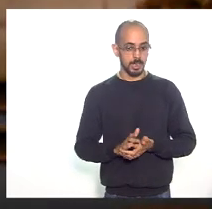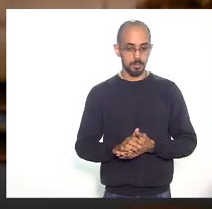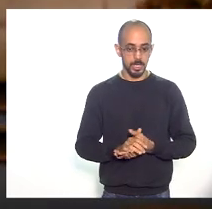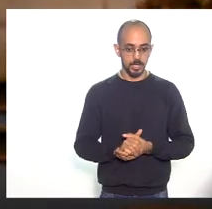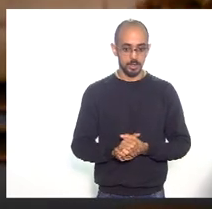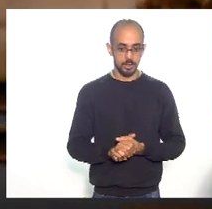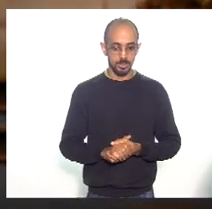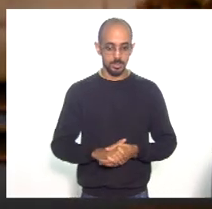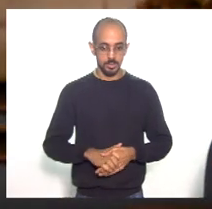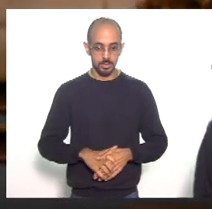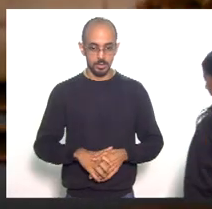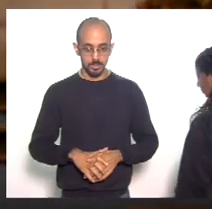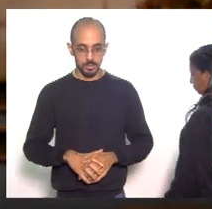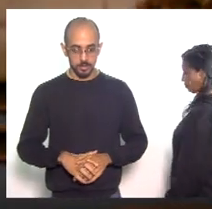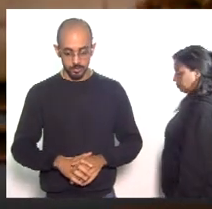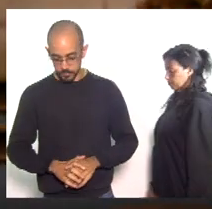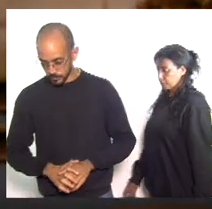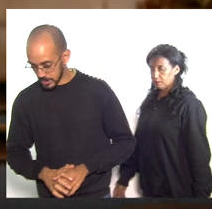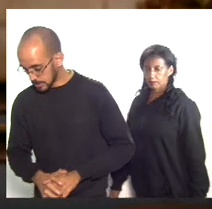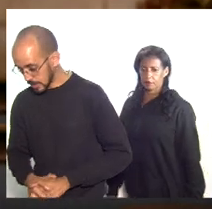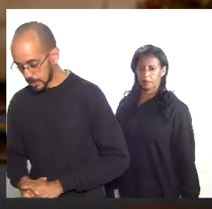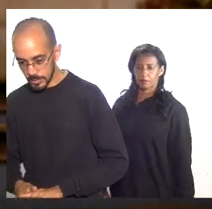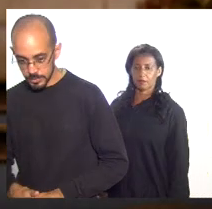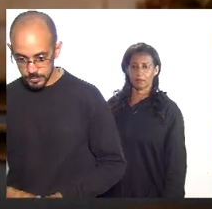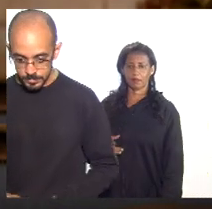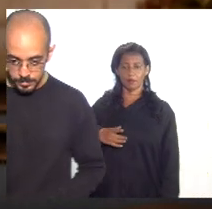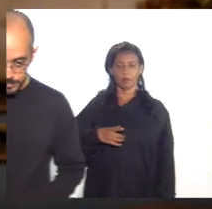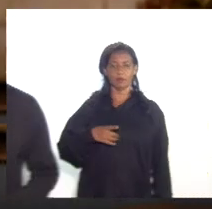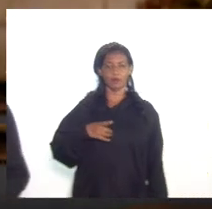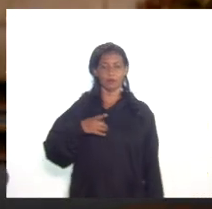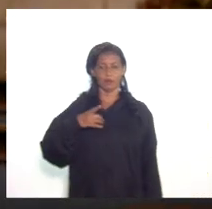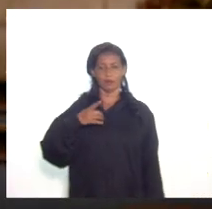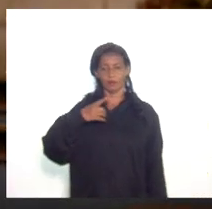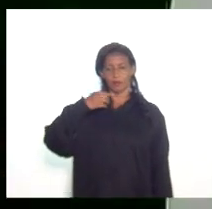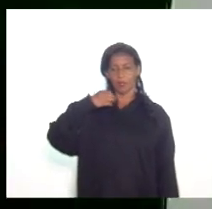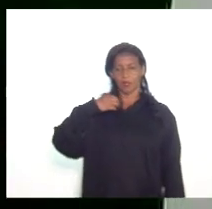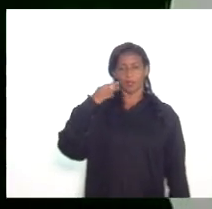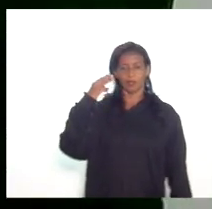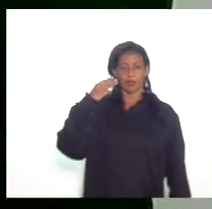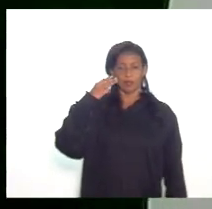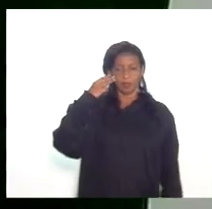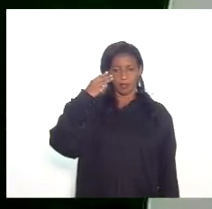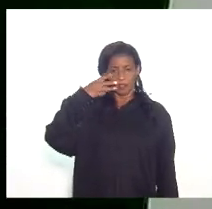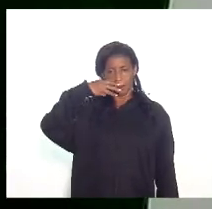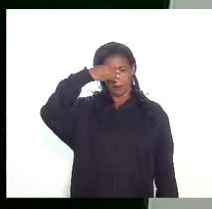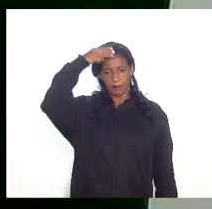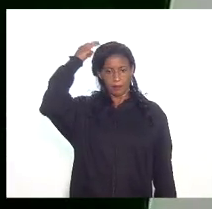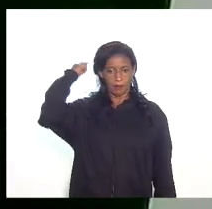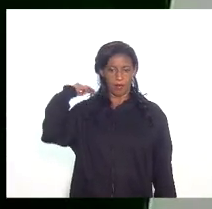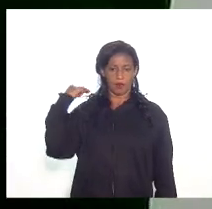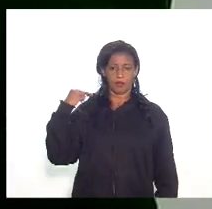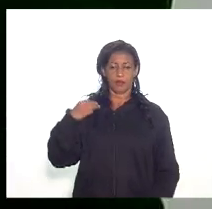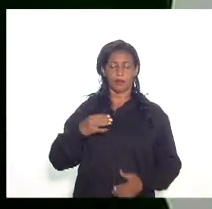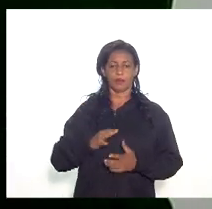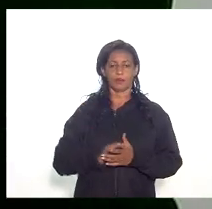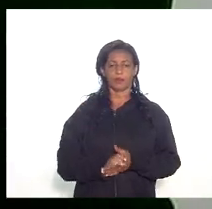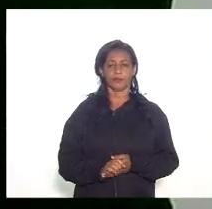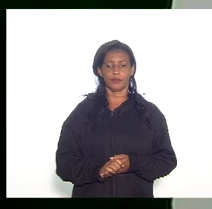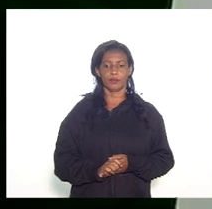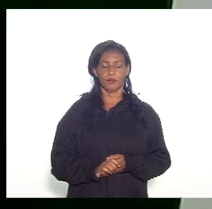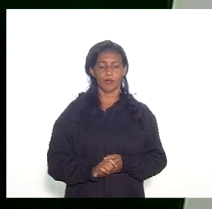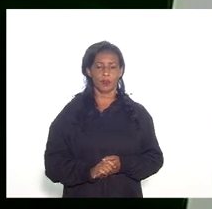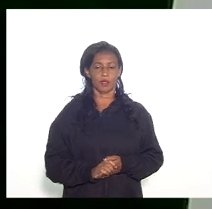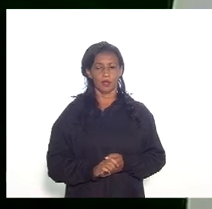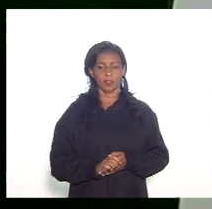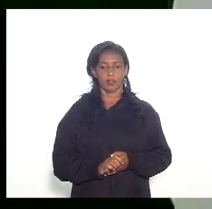deputado Márcio Pacheco senhor presidente em primeiro lugar eu quero dizer que aqueles que tiveram uma atenção especial